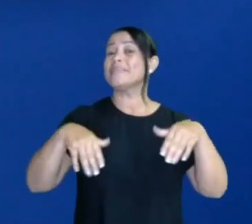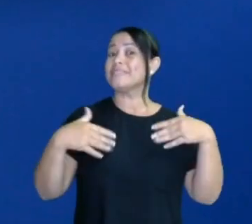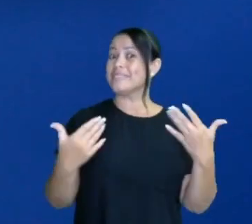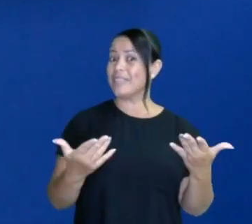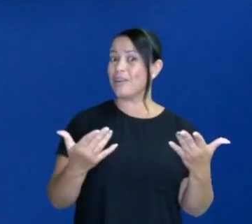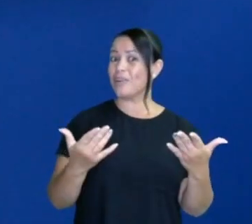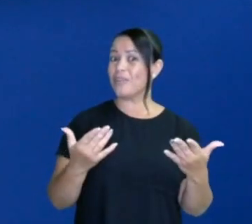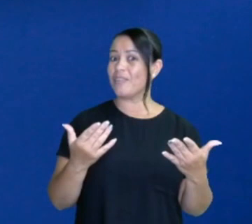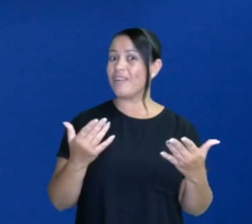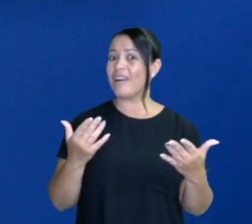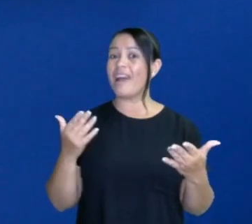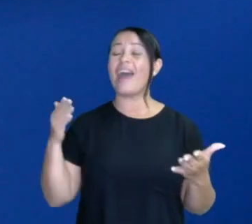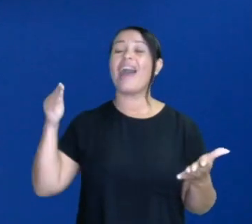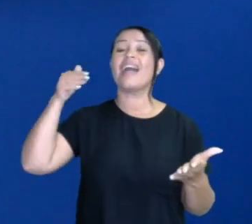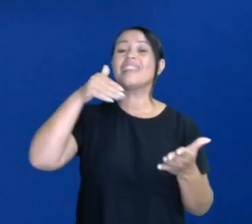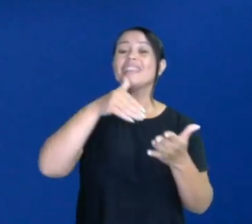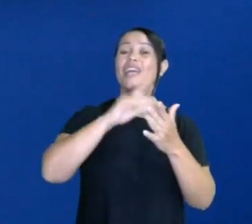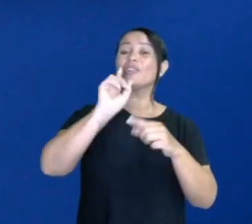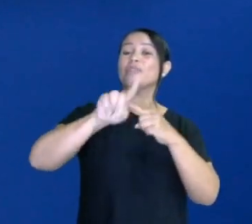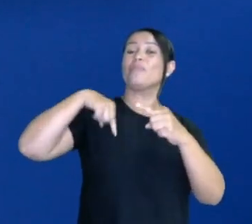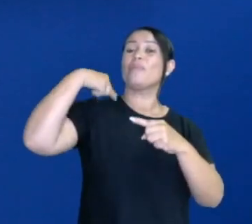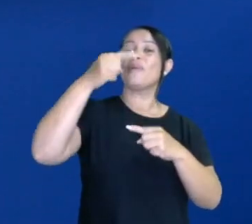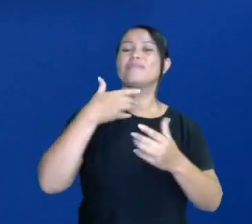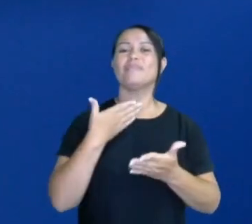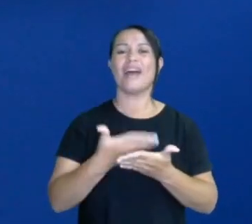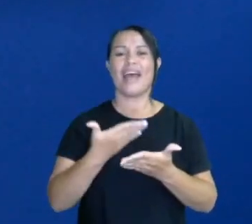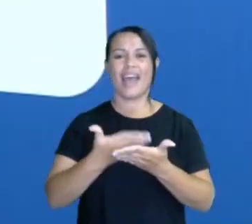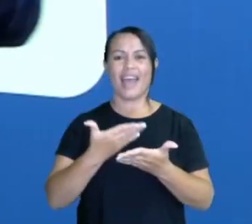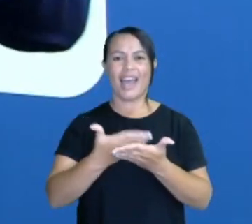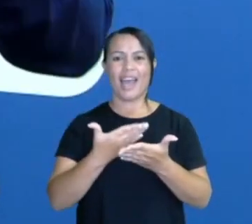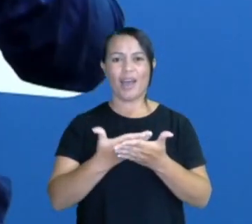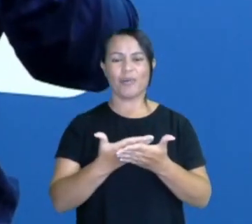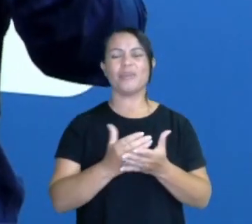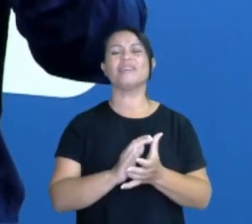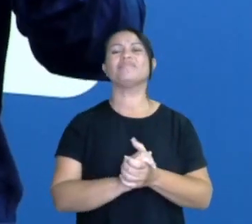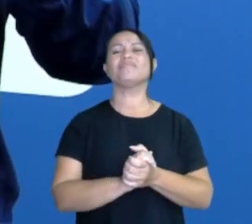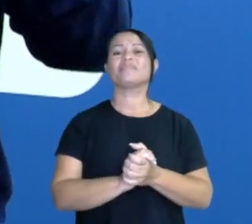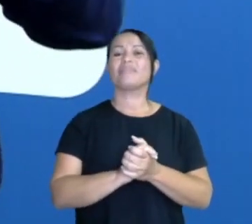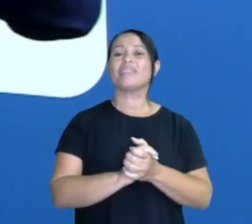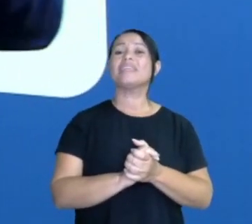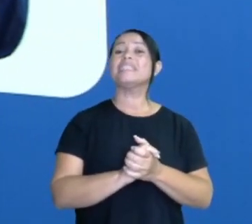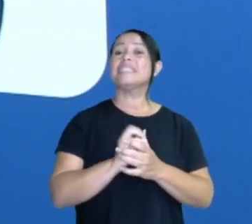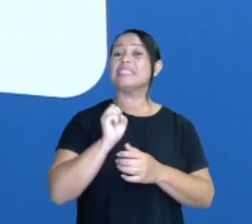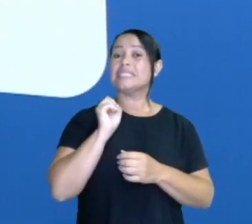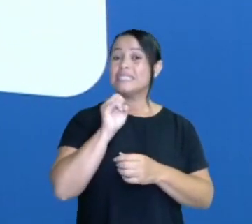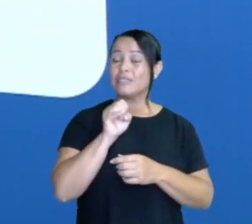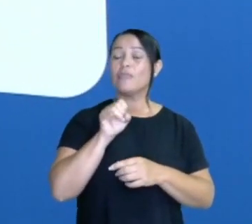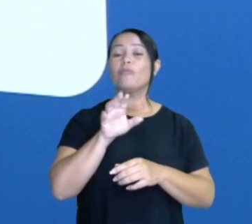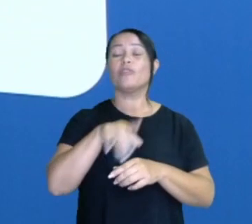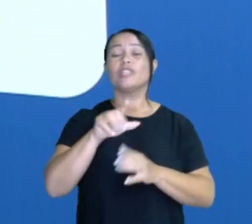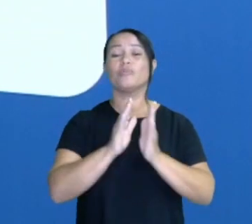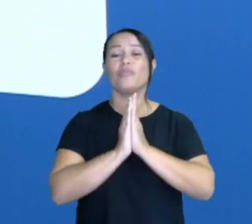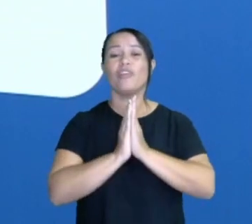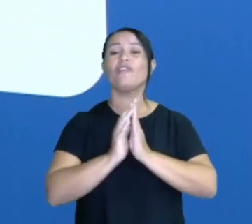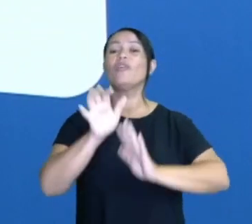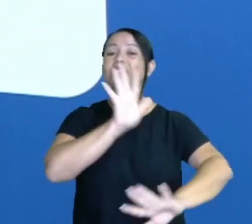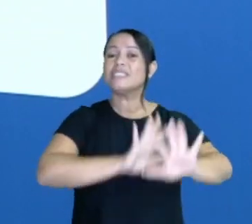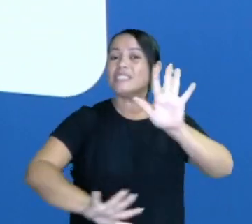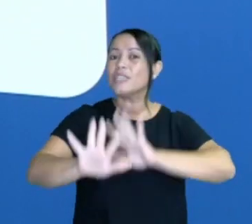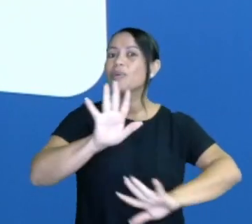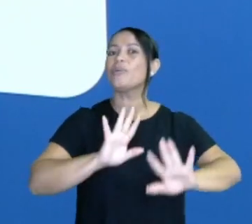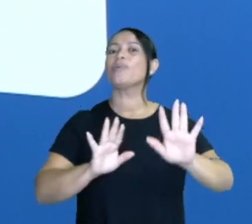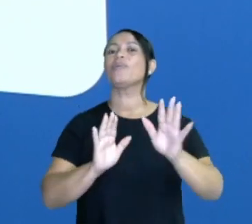Então, até a nossa próxima aula. Até a nossa próxima aula, se cuidem, tá certo?